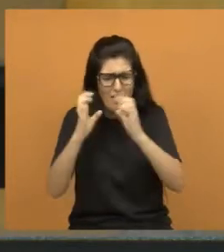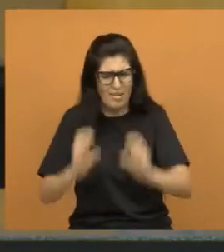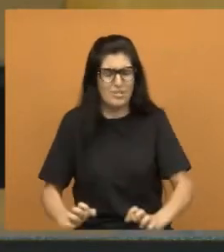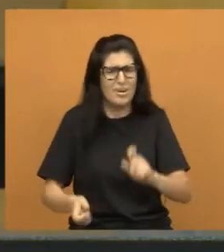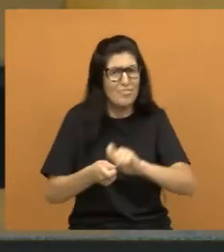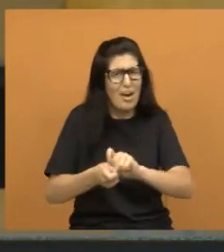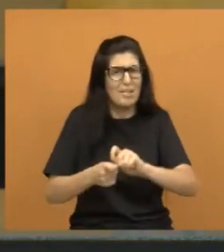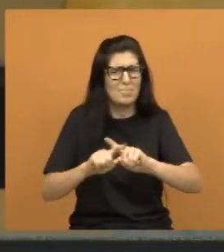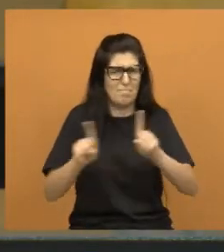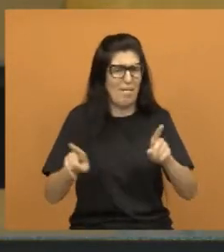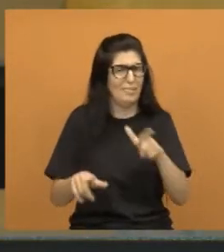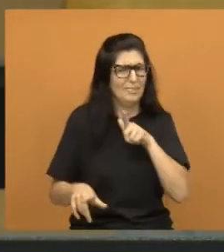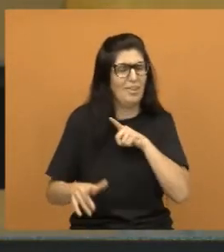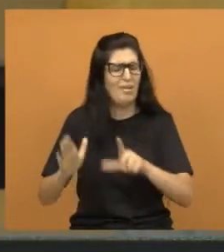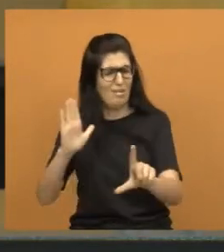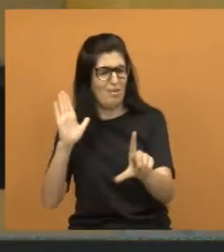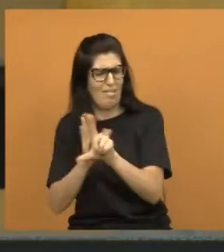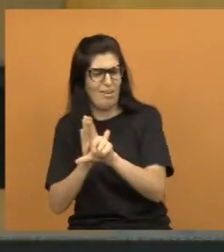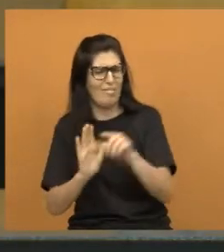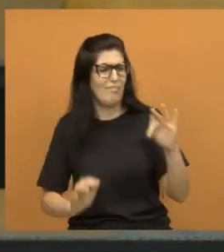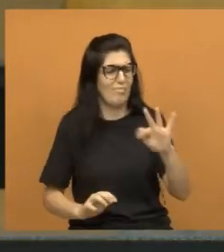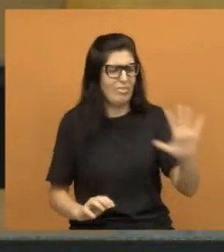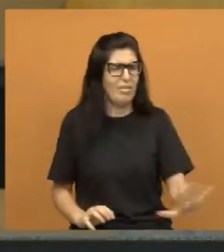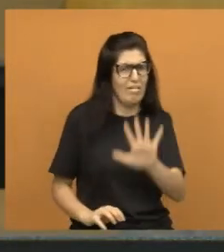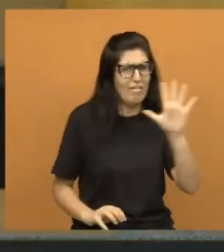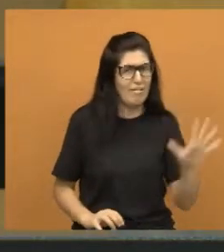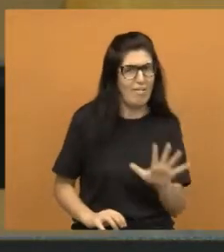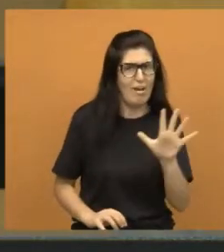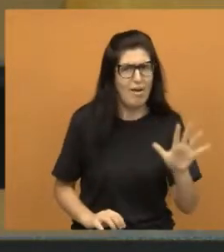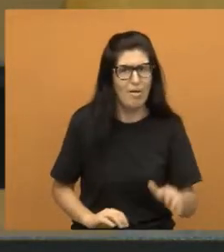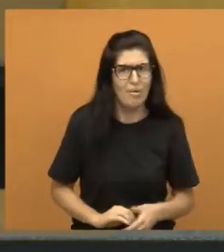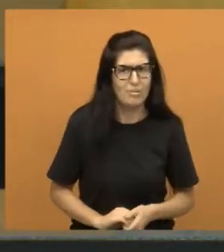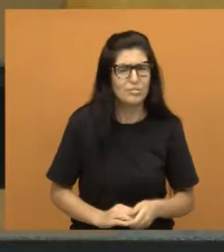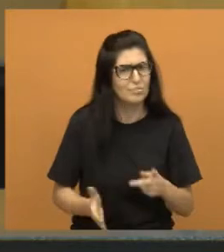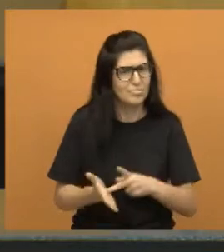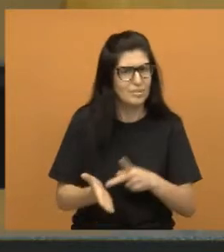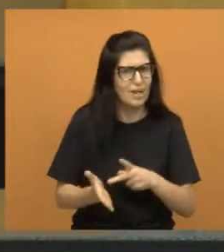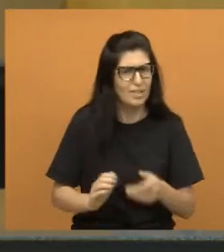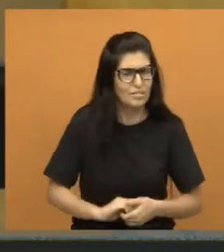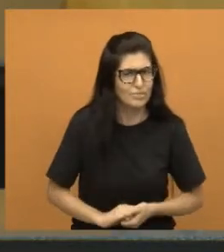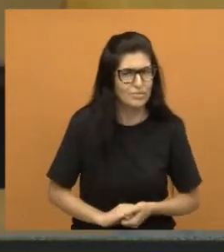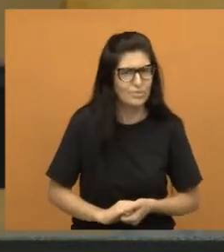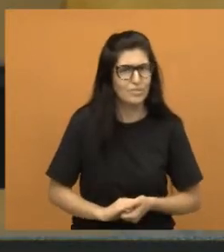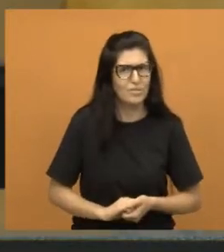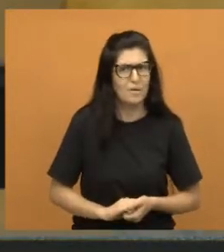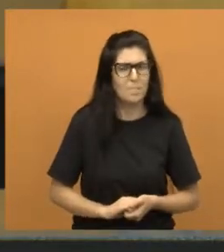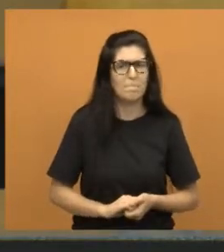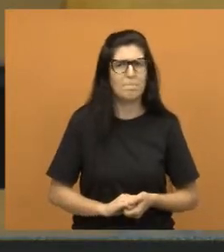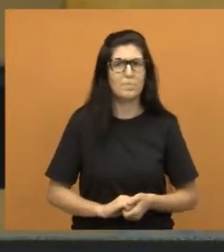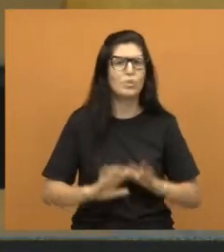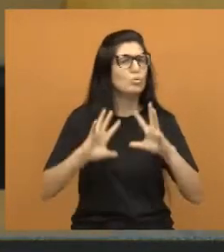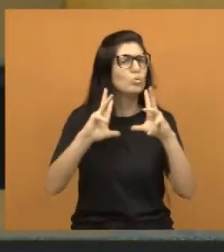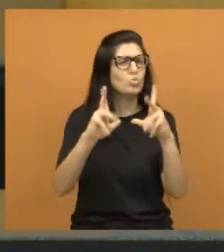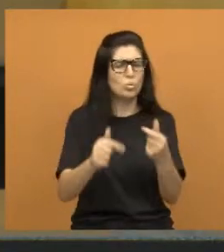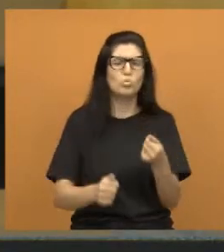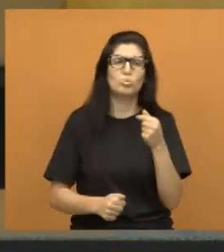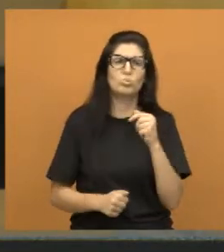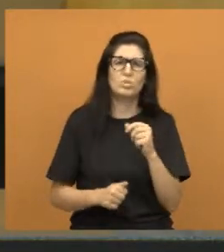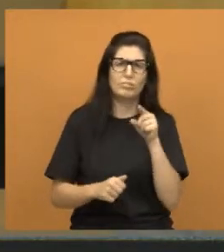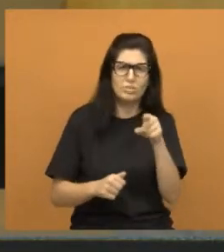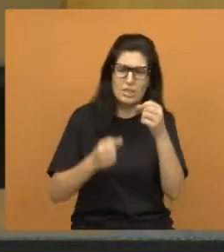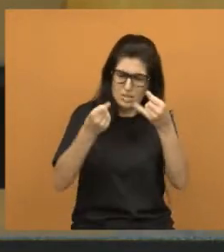Agora a gente tem uma lei federal que ela é vigilante a essas questões que o senhor colocou.